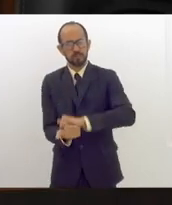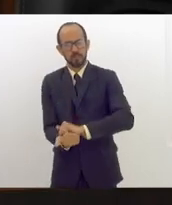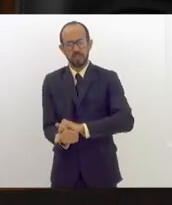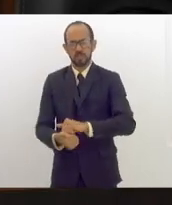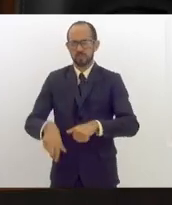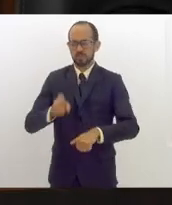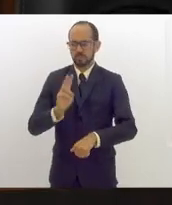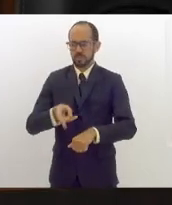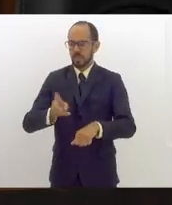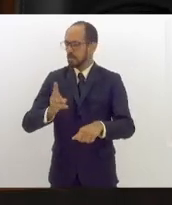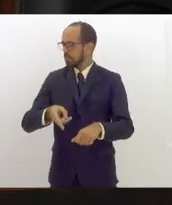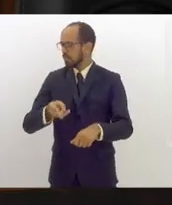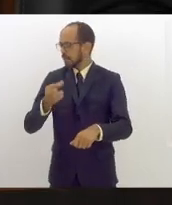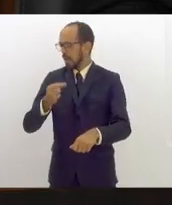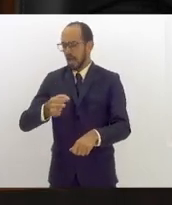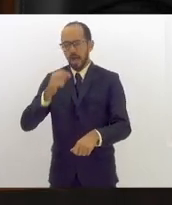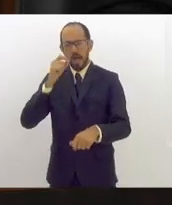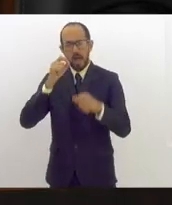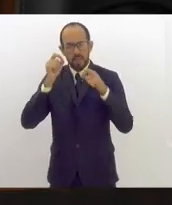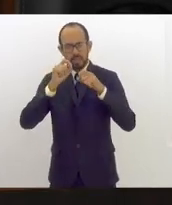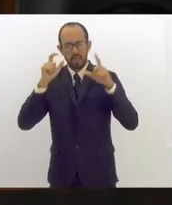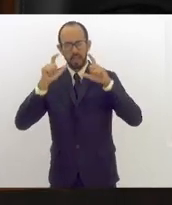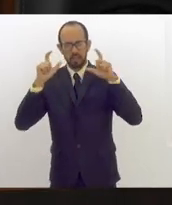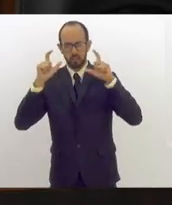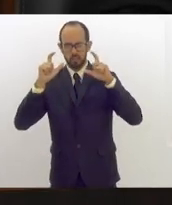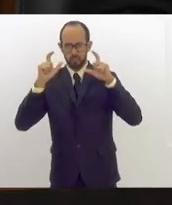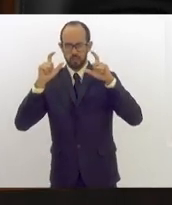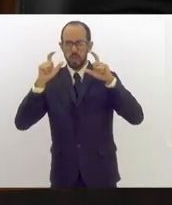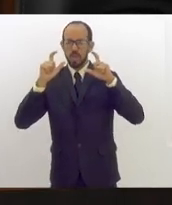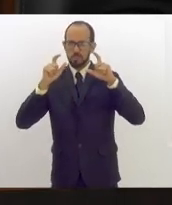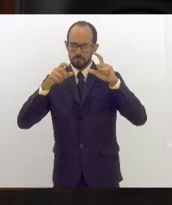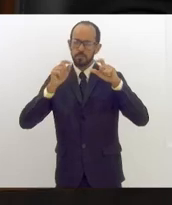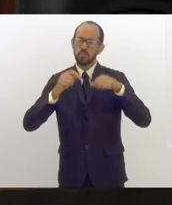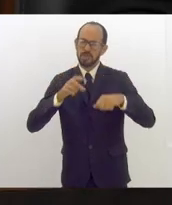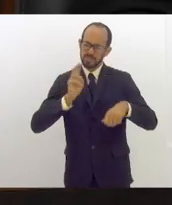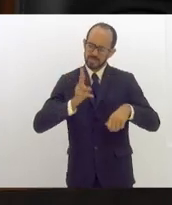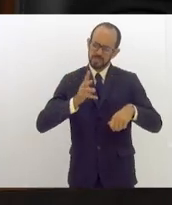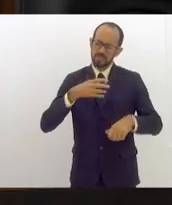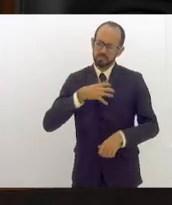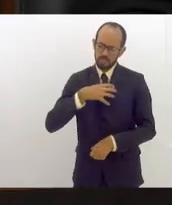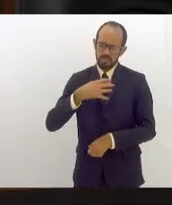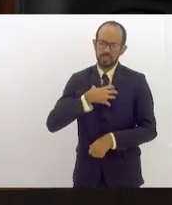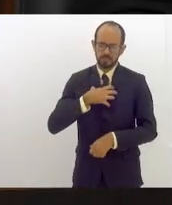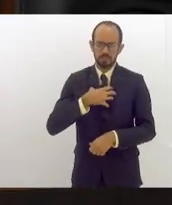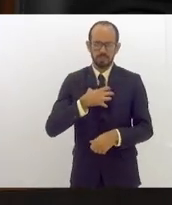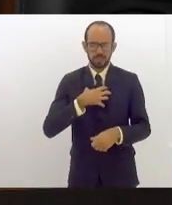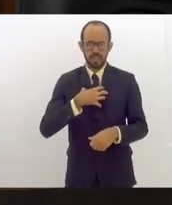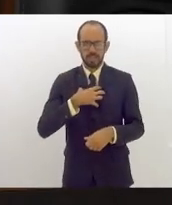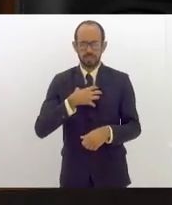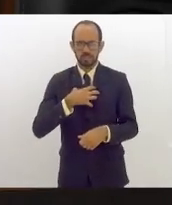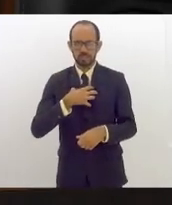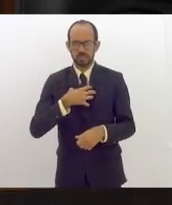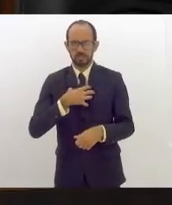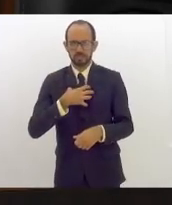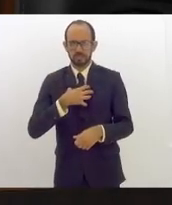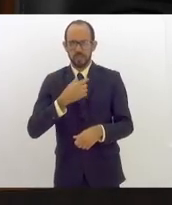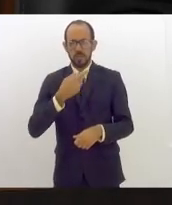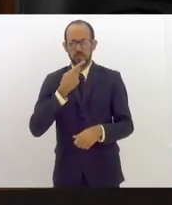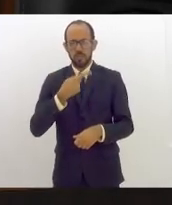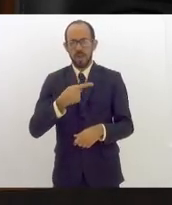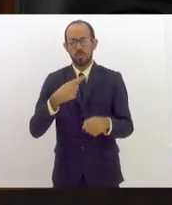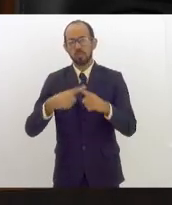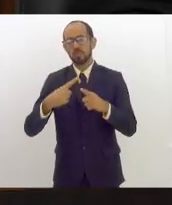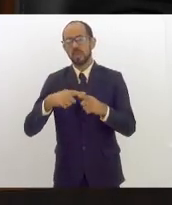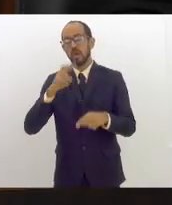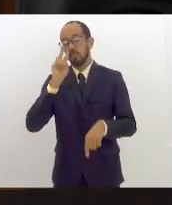sempre atento de olhos abertos com a sua sensibilidade cada vez mais acurada isso tudo que eu reconheço eu falo porque isso tudo que eu vi